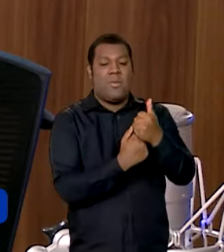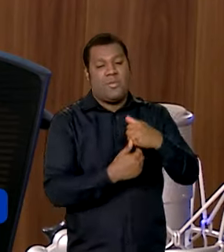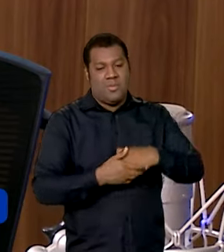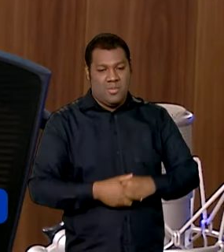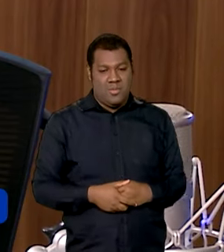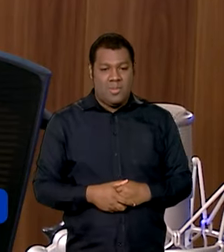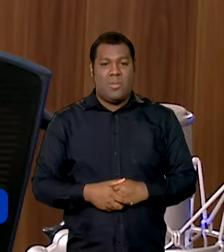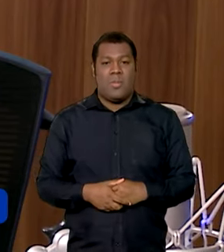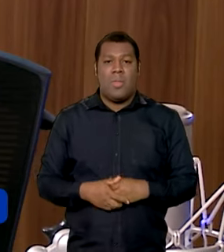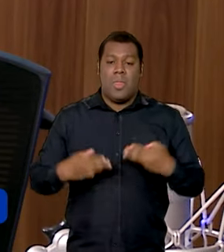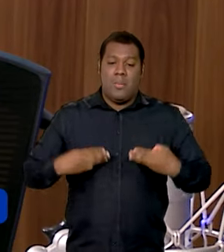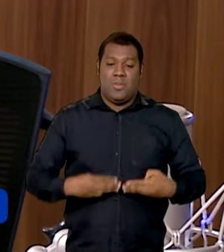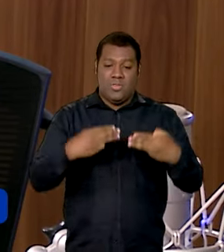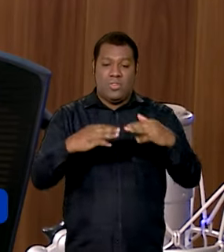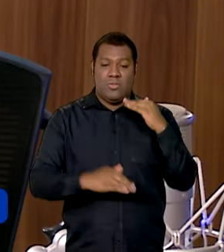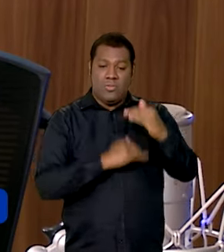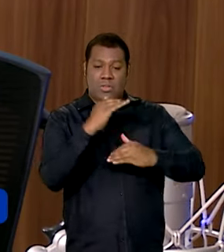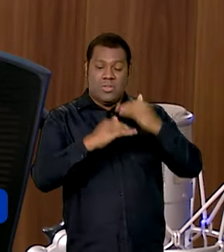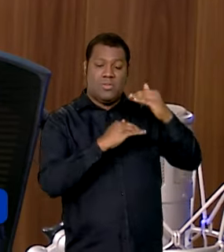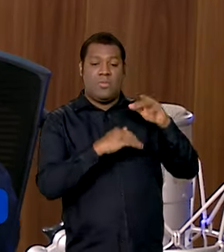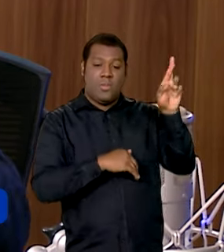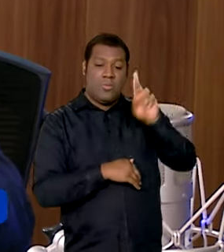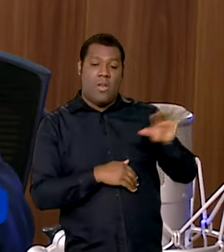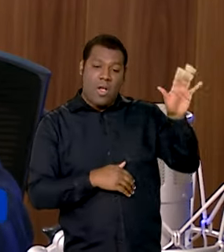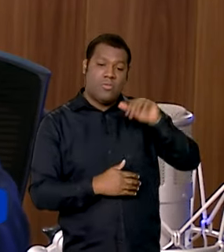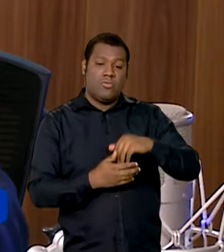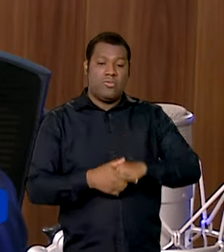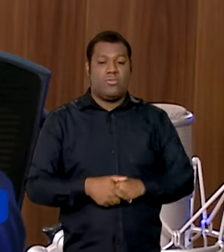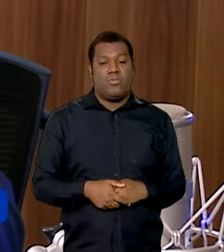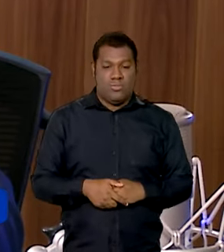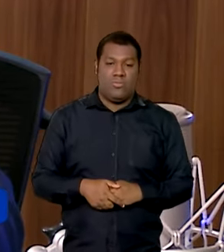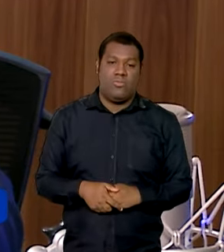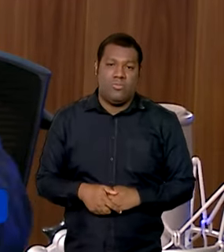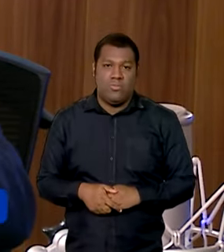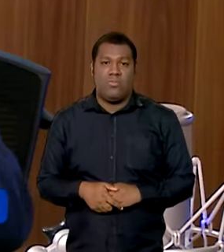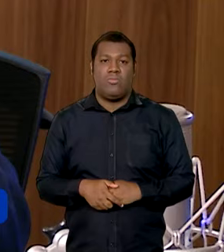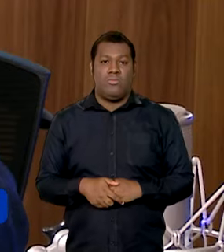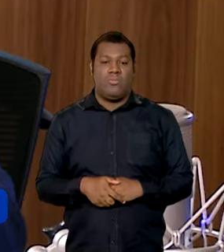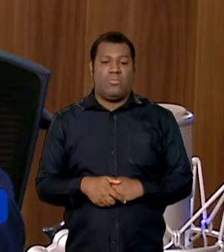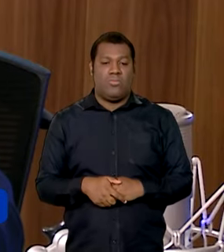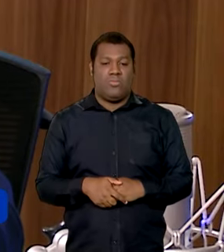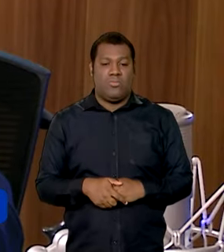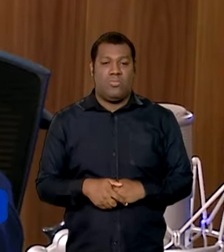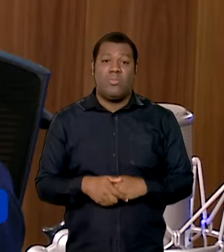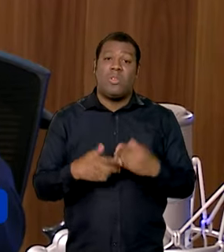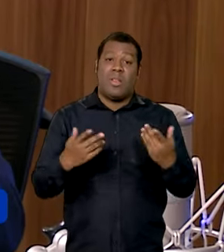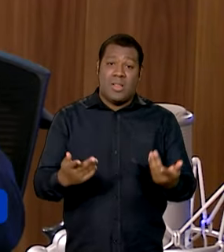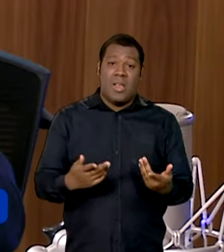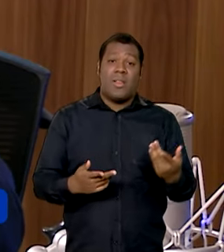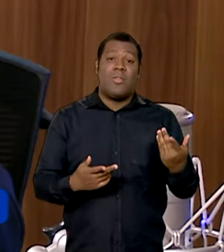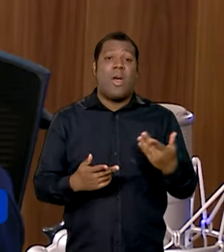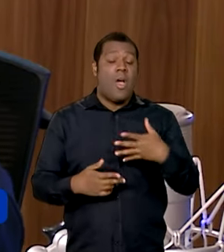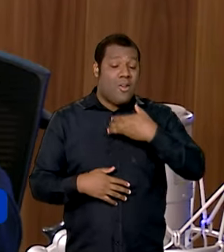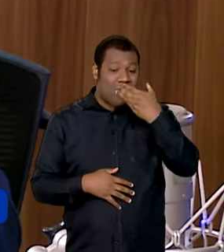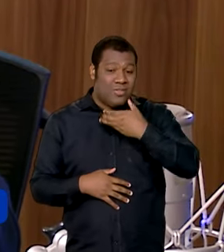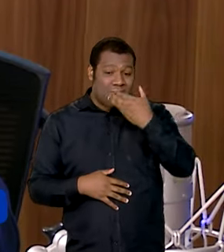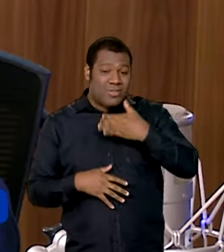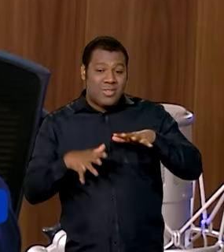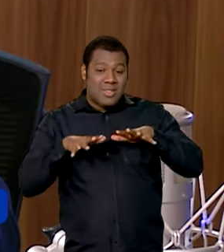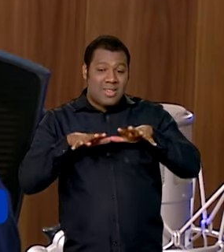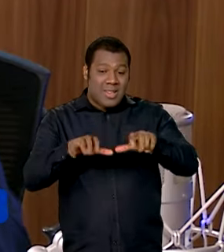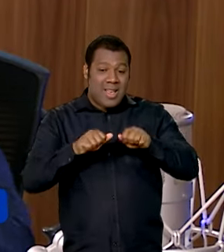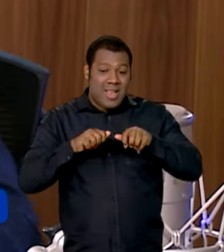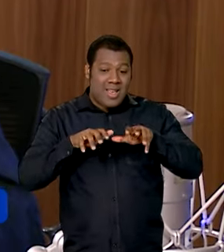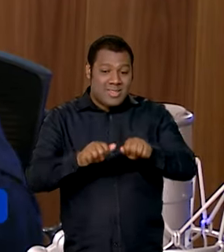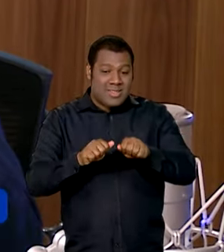o Ministério da Integração e desenvolvimento Regional dentro da cadeia produtiva local do Açaí que é um potencial nosso né para que a Amazon